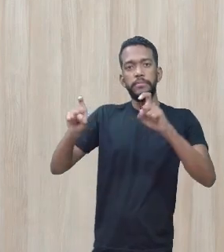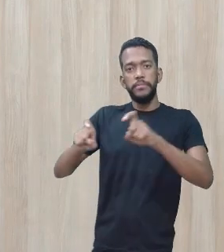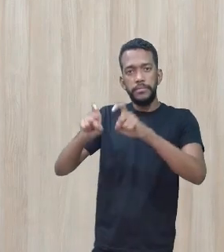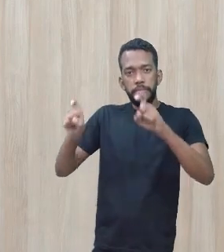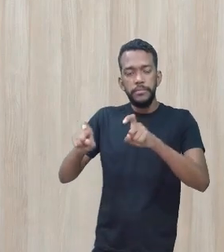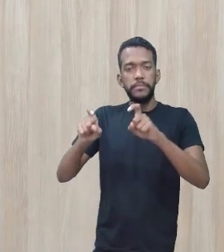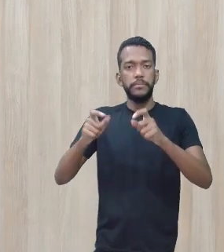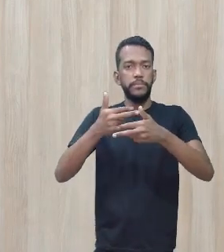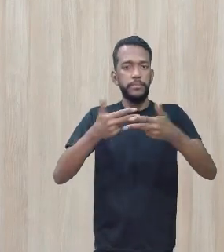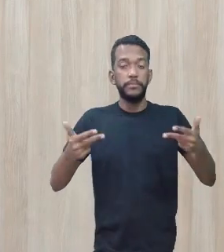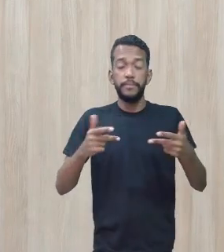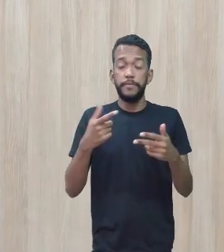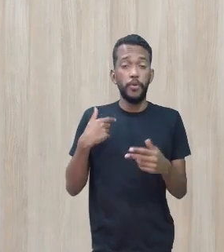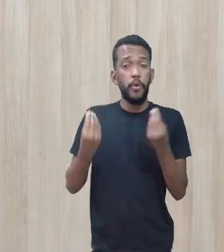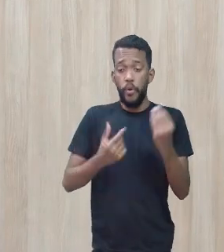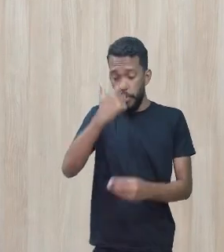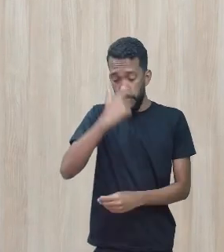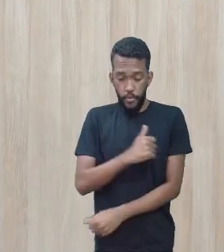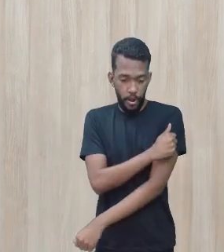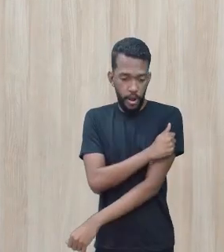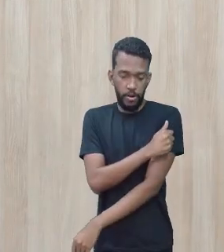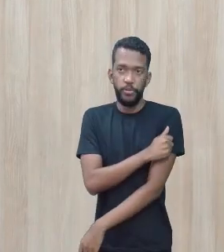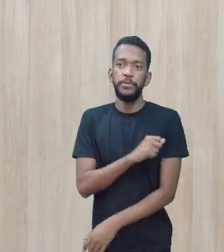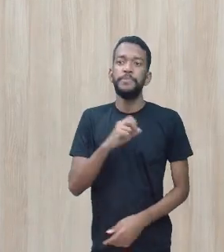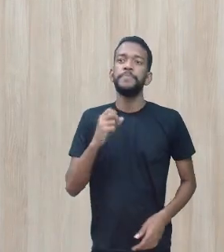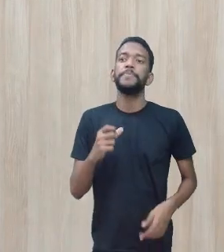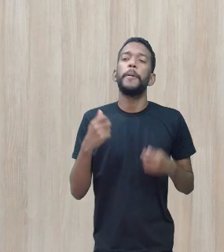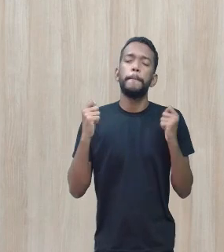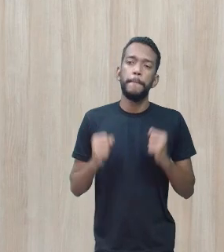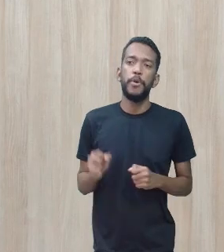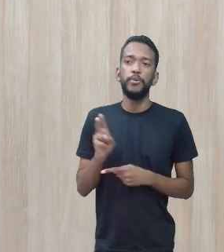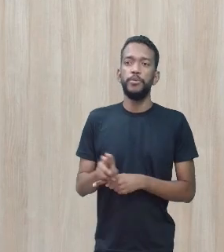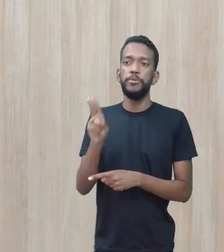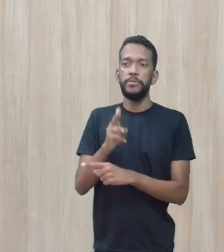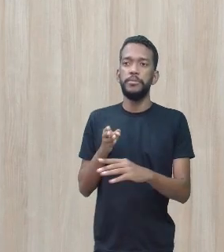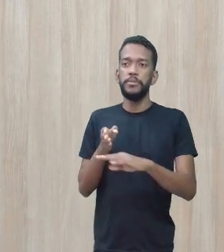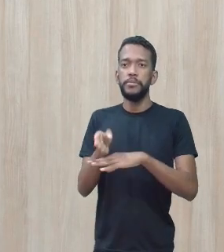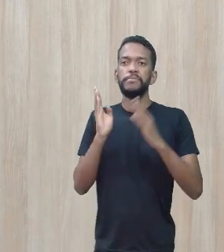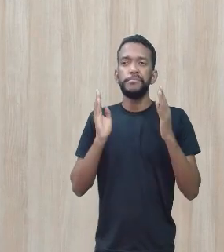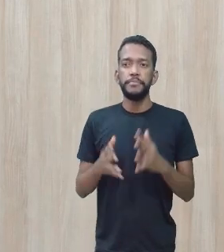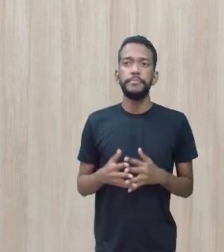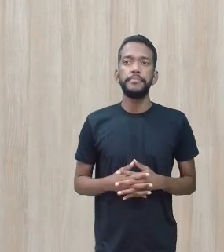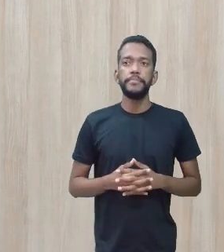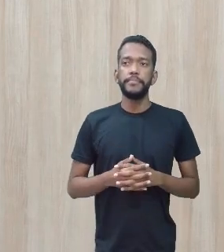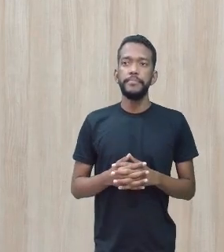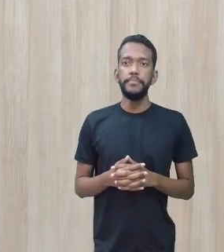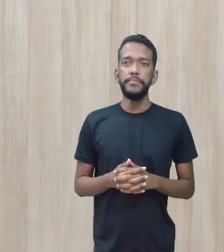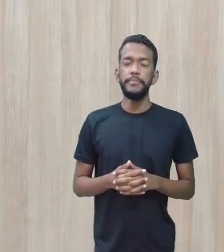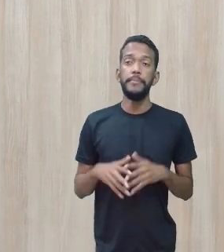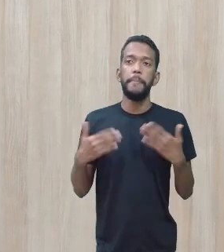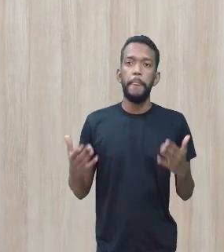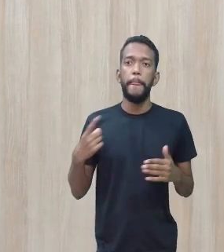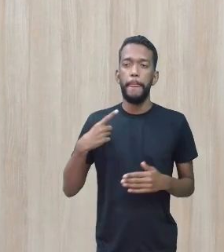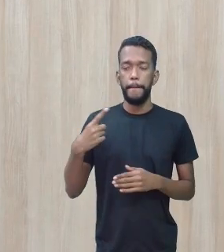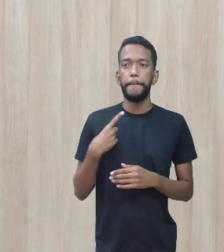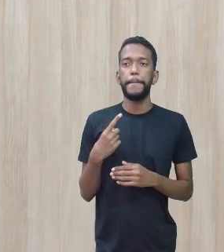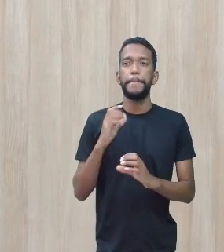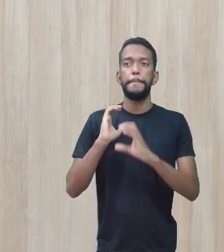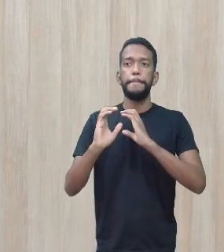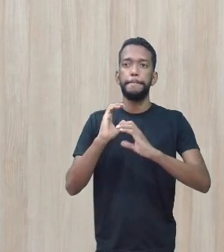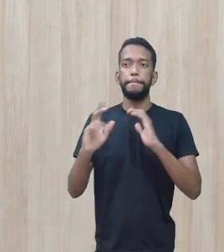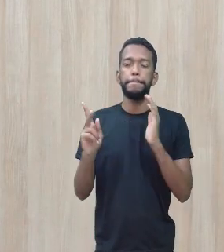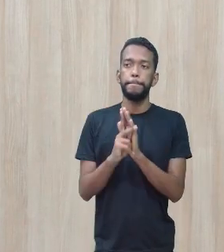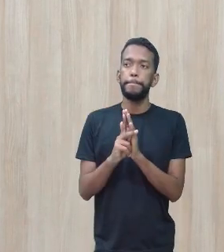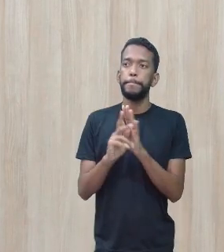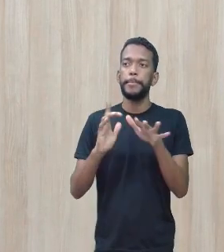o estudante, ele deveria ou ele usa a rede social. Então, a gente tem essa comunicação da rede social para